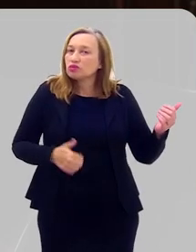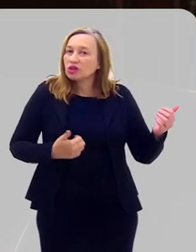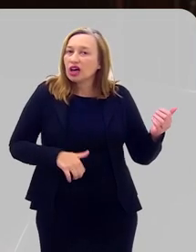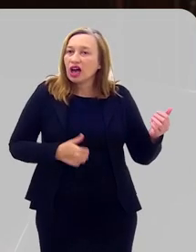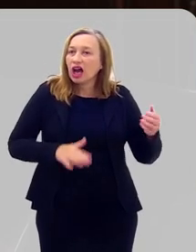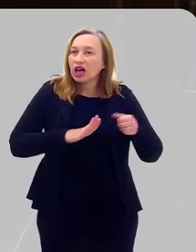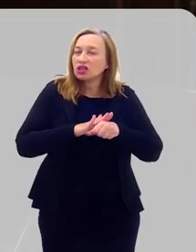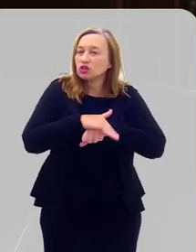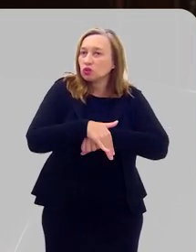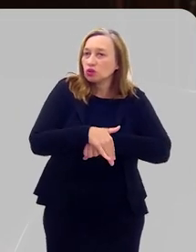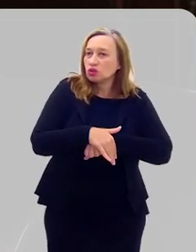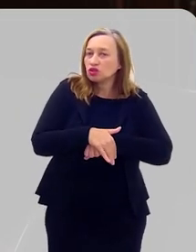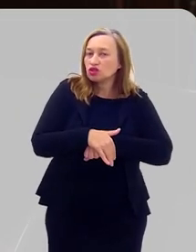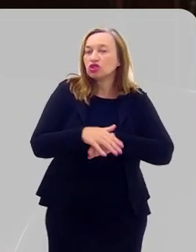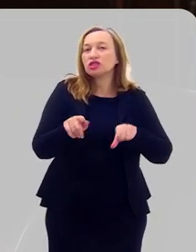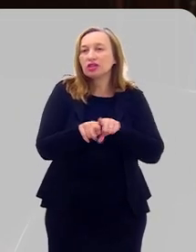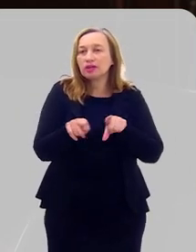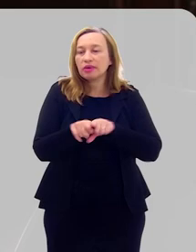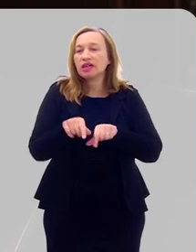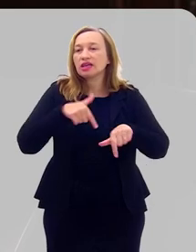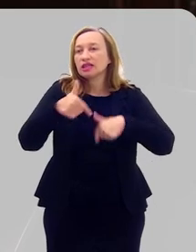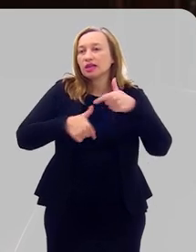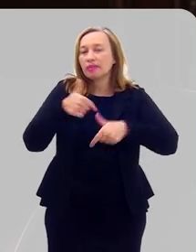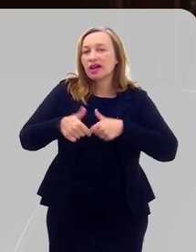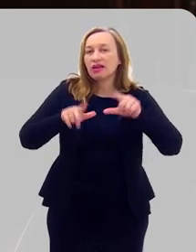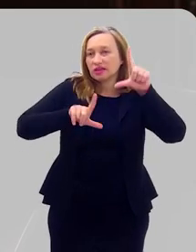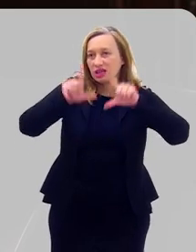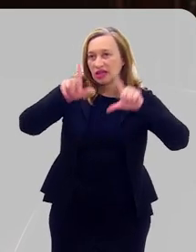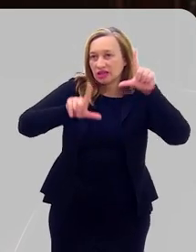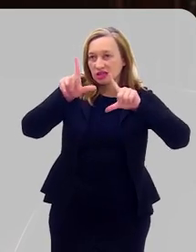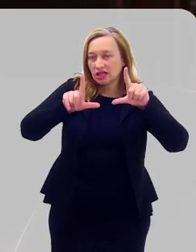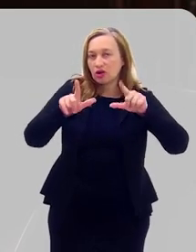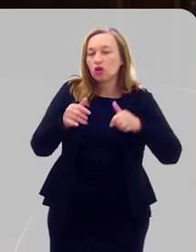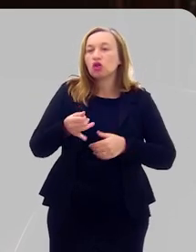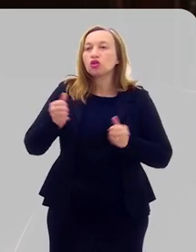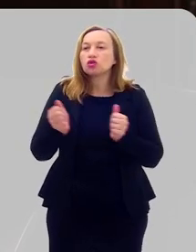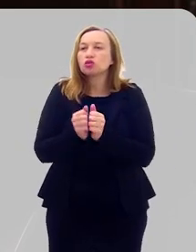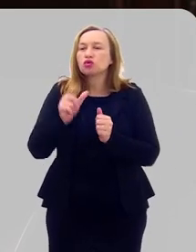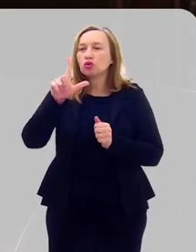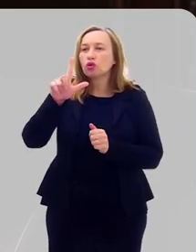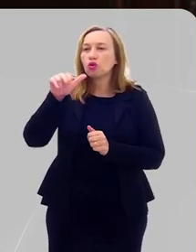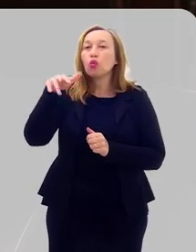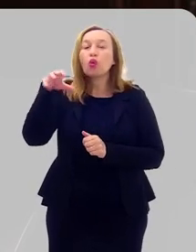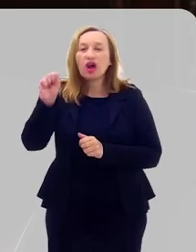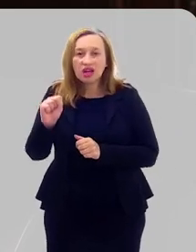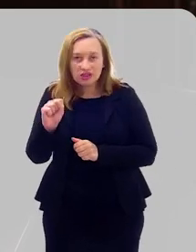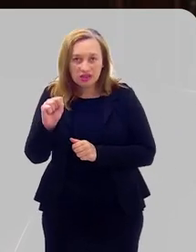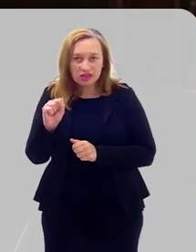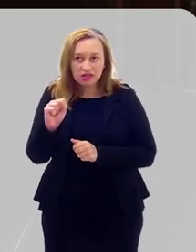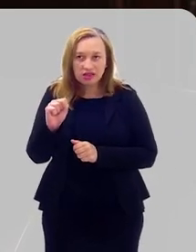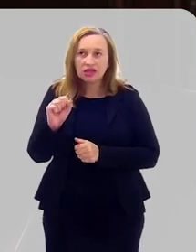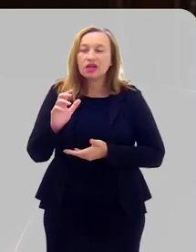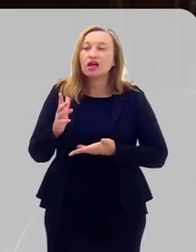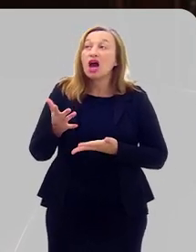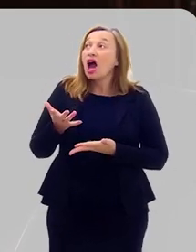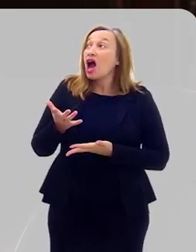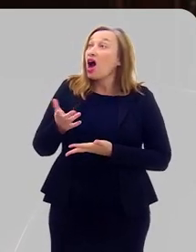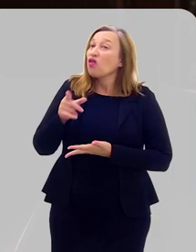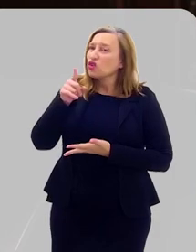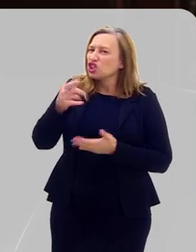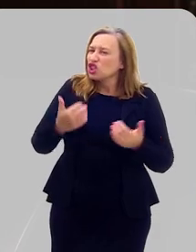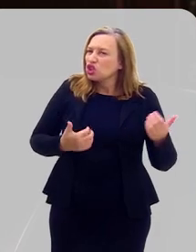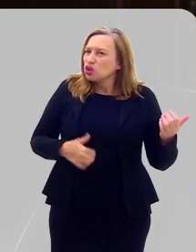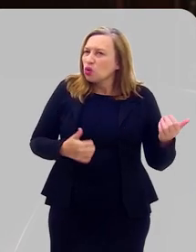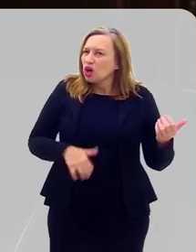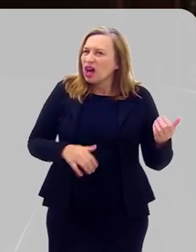a tocar na noite e fazia televisão. Eu fui correspondente com Lucas Mendes, Hermano Henning, Paulo Henrique Amorim, falecido. Deixa eu fazer